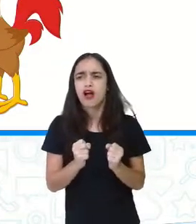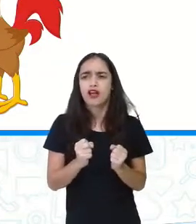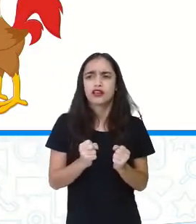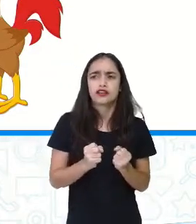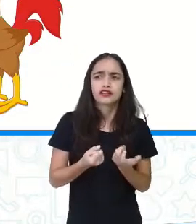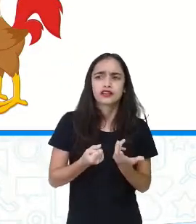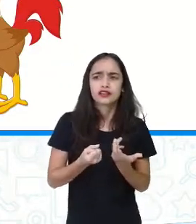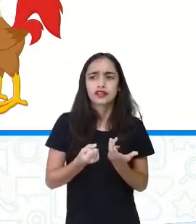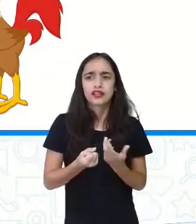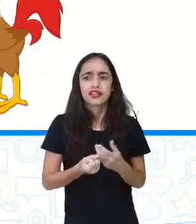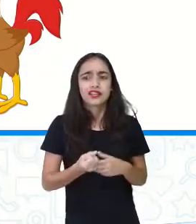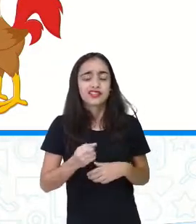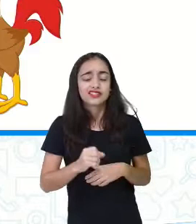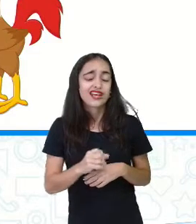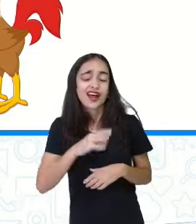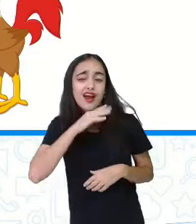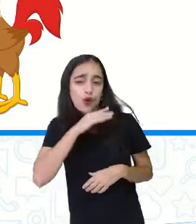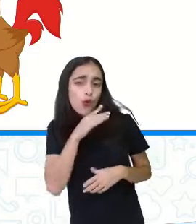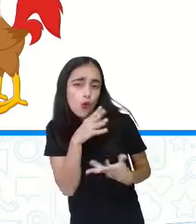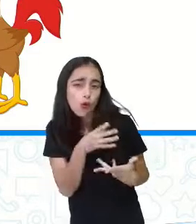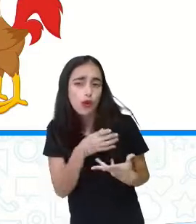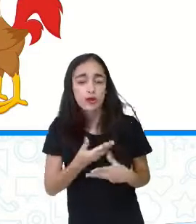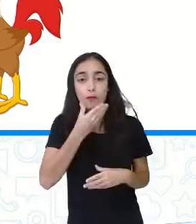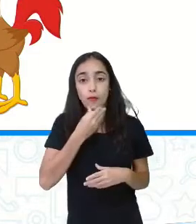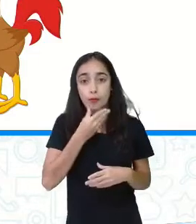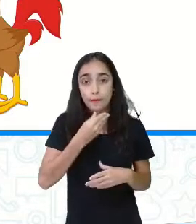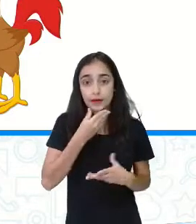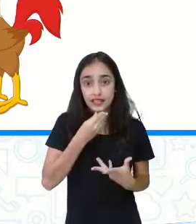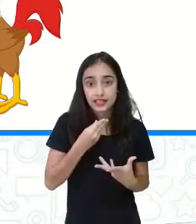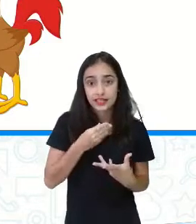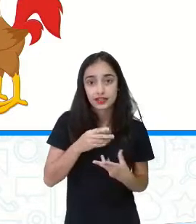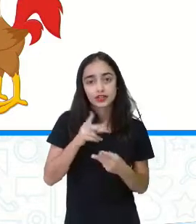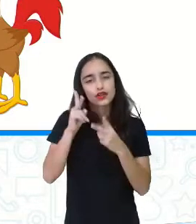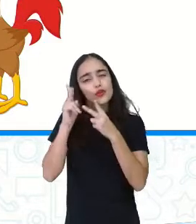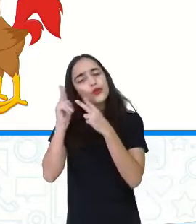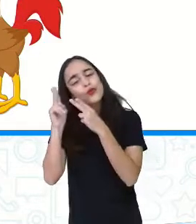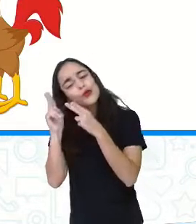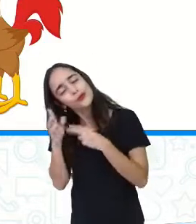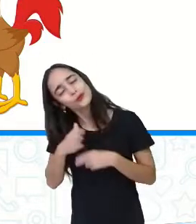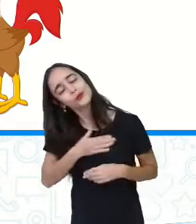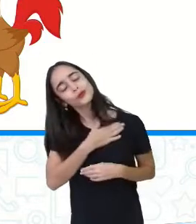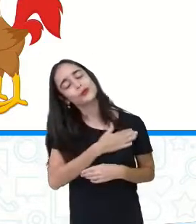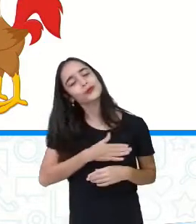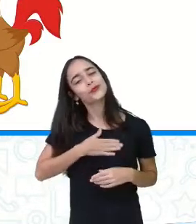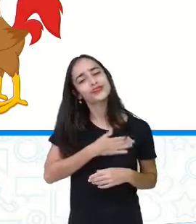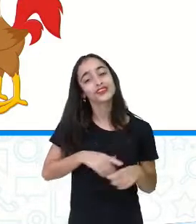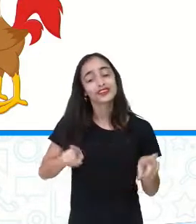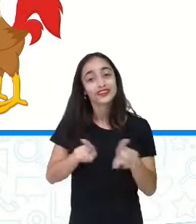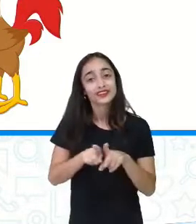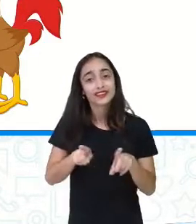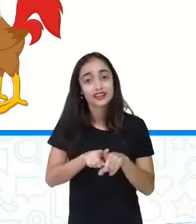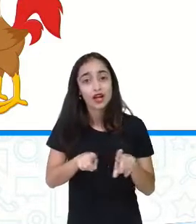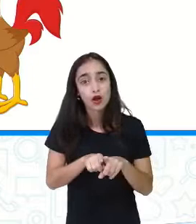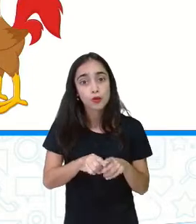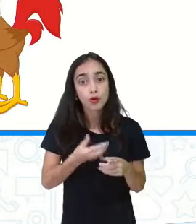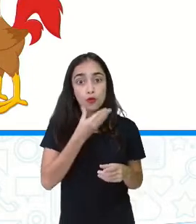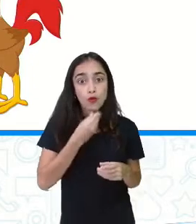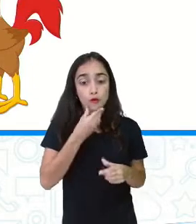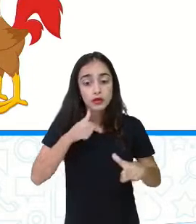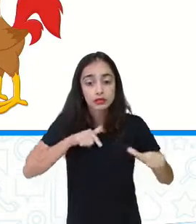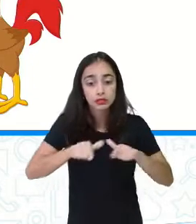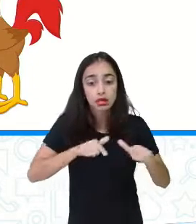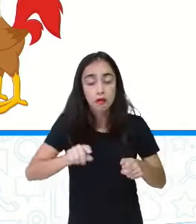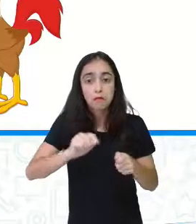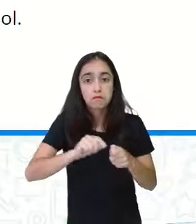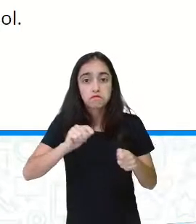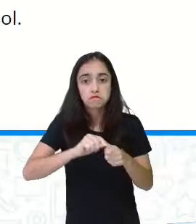é dorminhoco o Seu Manoel que é padeiro e passou a noite toda trabalhando ou a dona Tina que